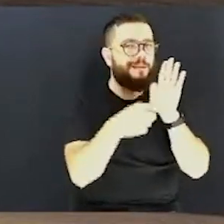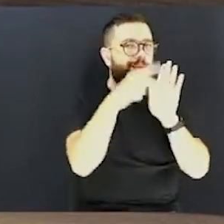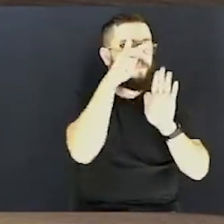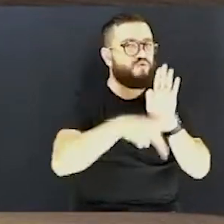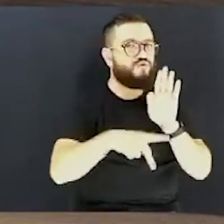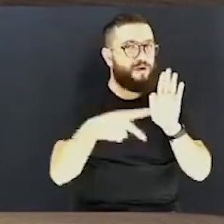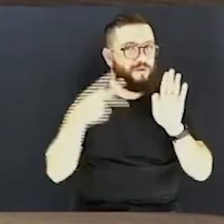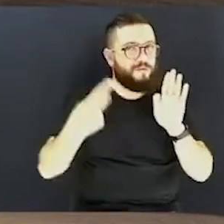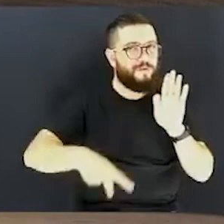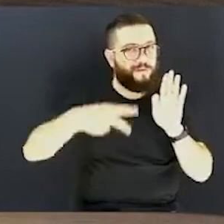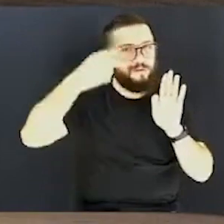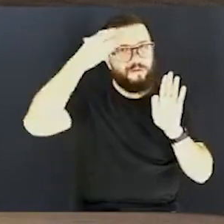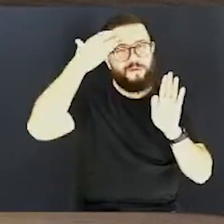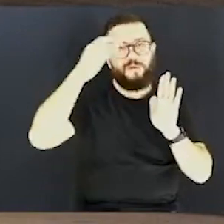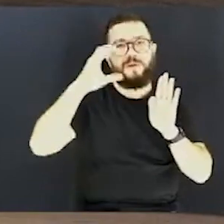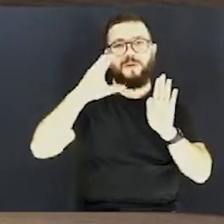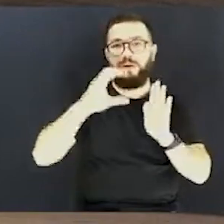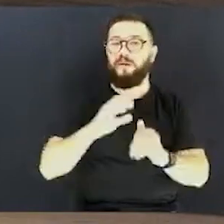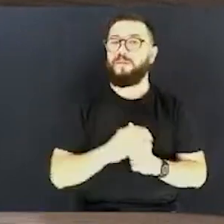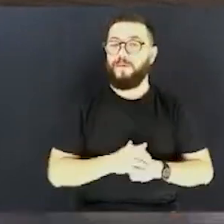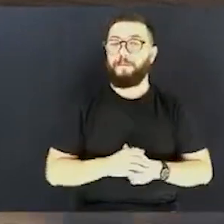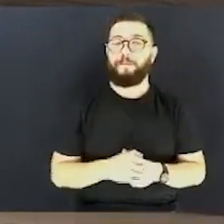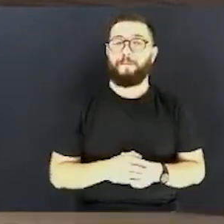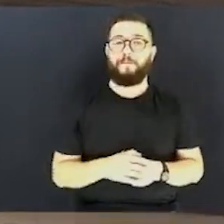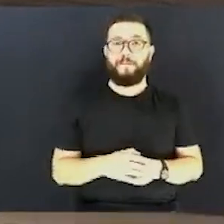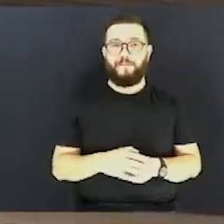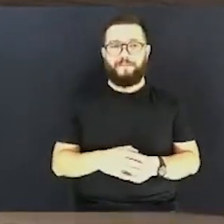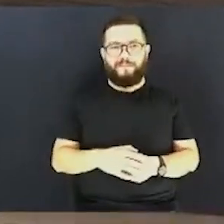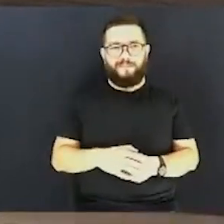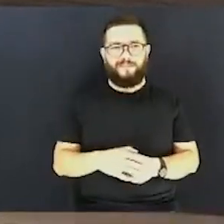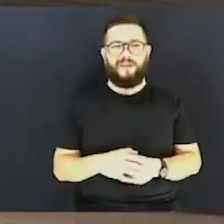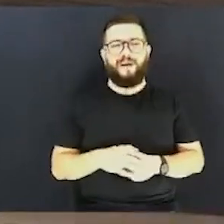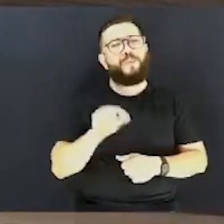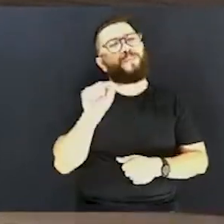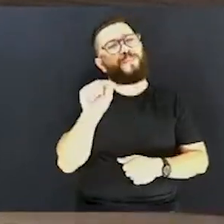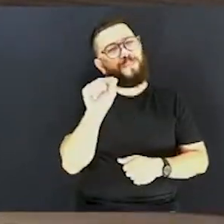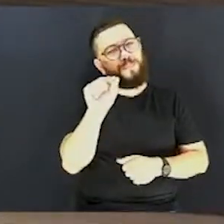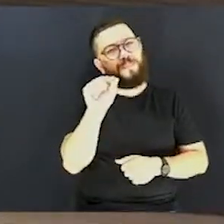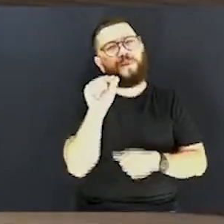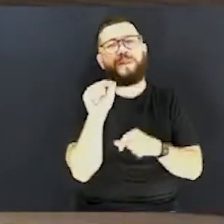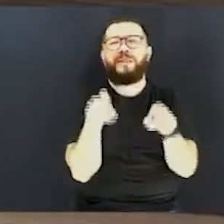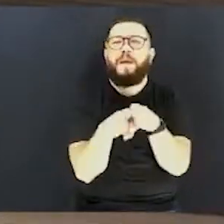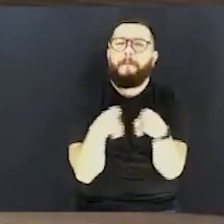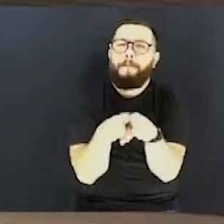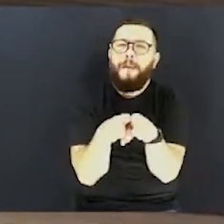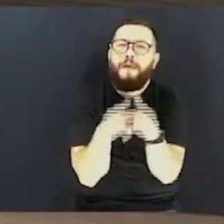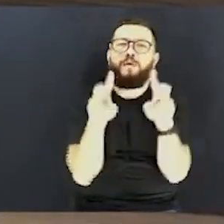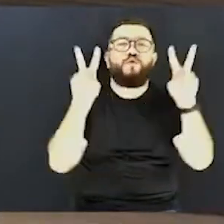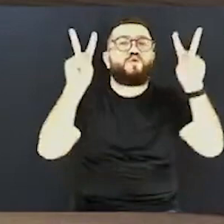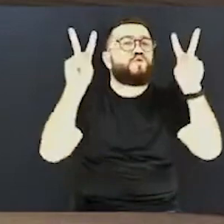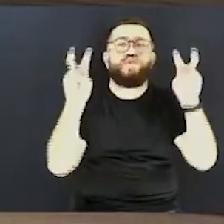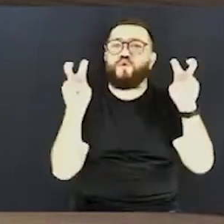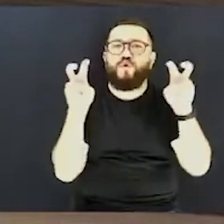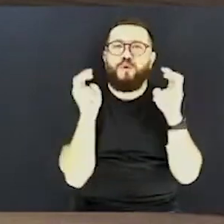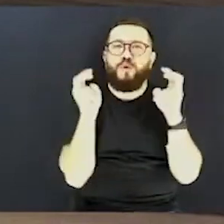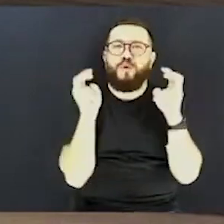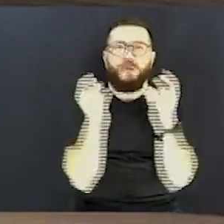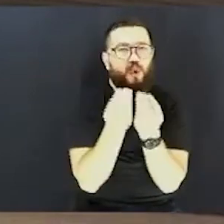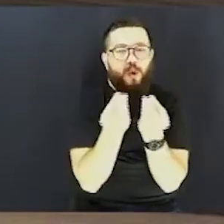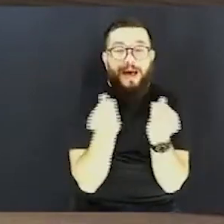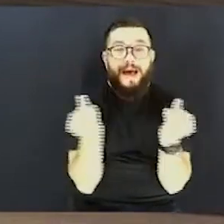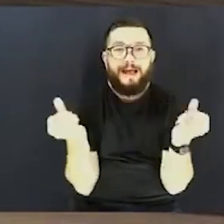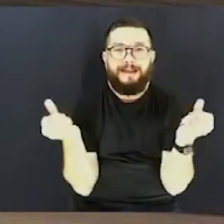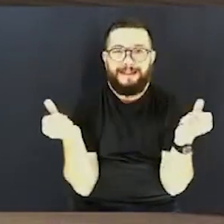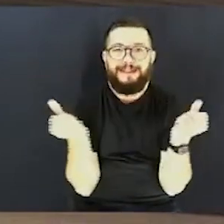primeira infância. Ou seja, também é importante que seja feito o acompanhamento da qualidade educacional no município, né? O acompanhamento